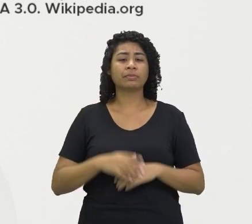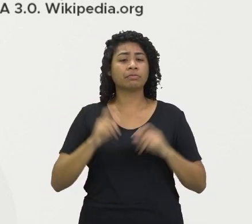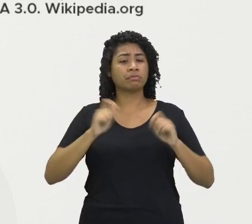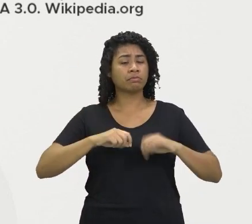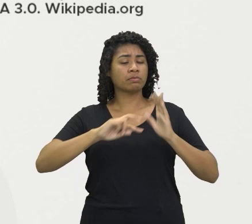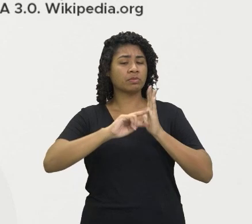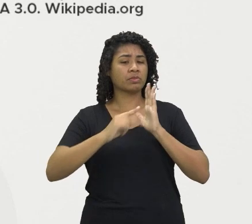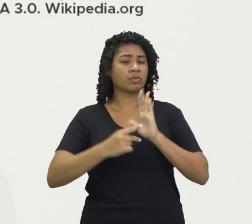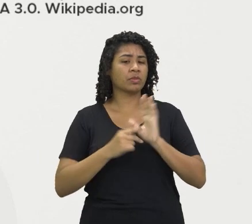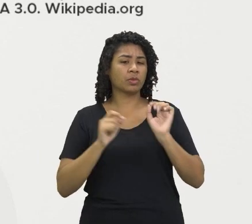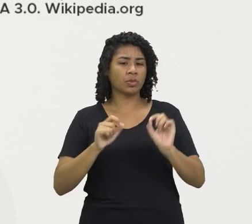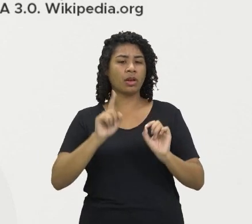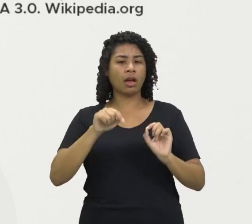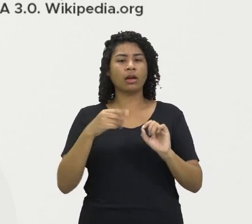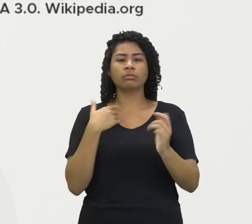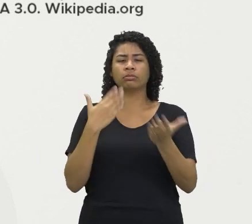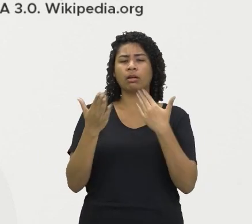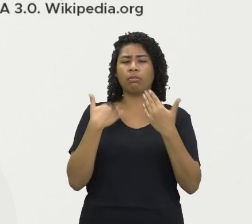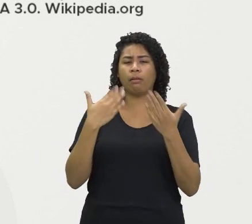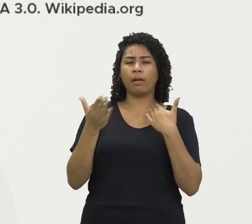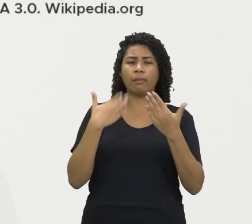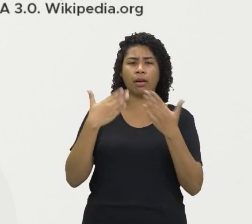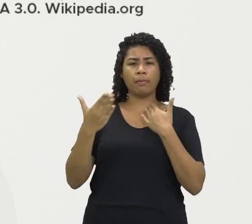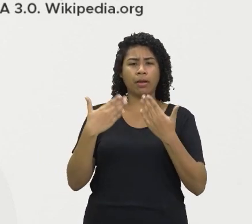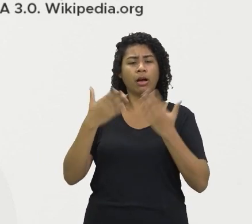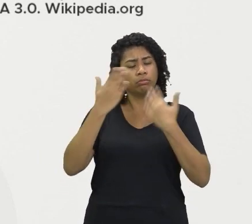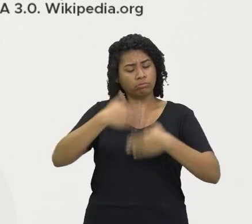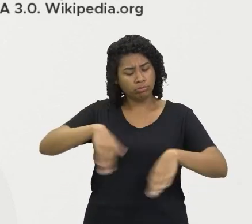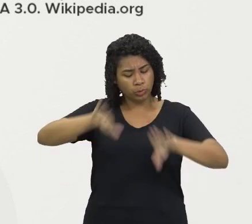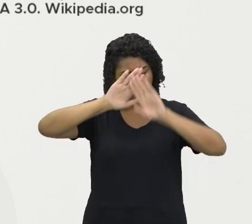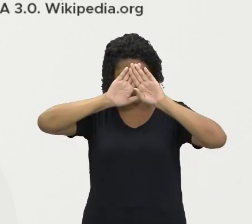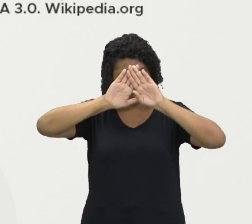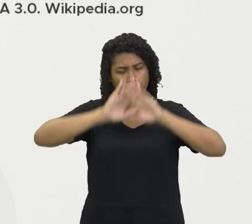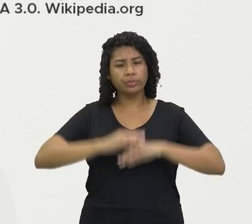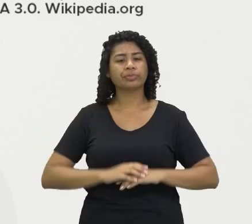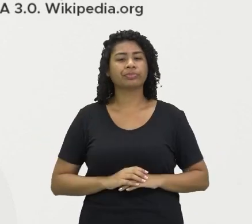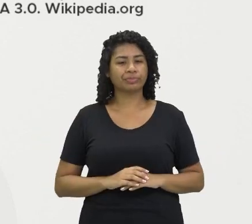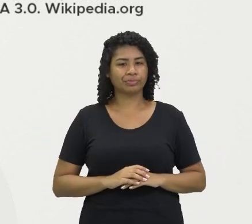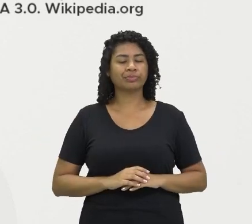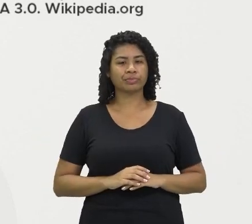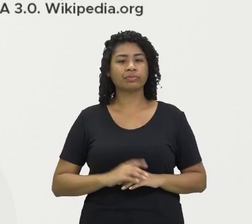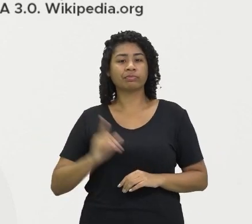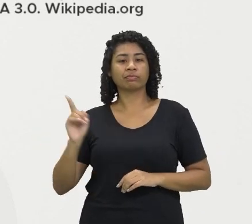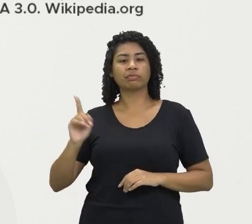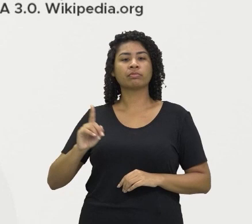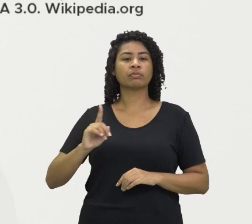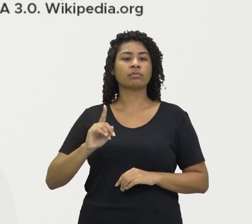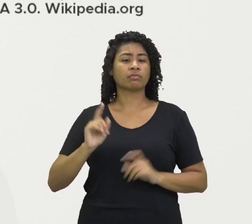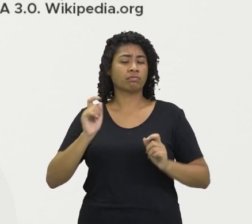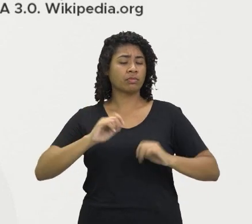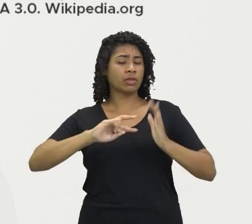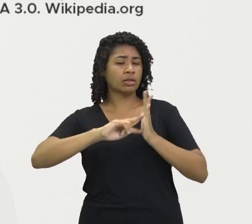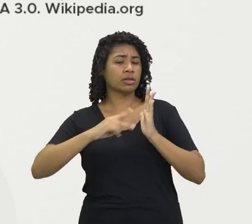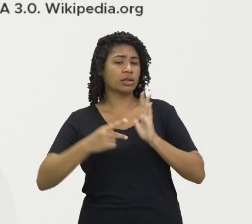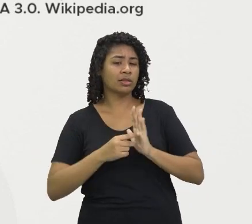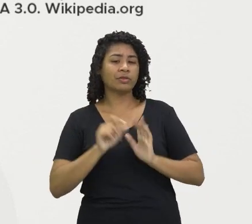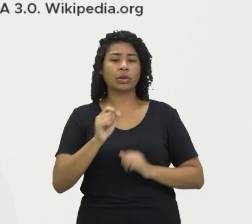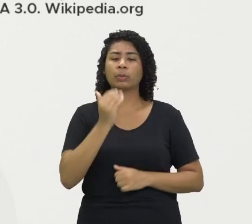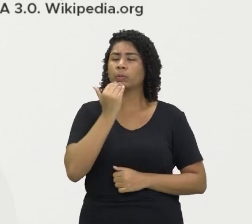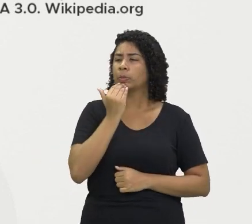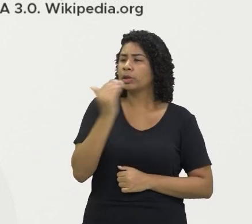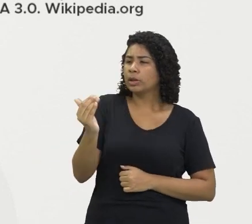que então é um diálogo com o ancestral, com o orixá, que pode ser representado com um pedido,